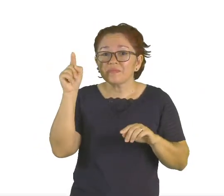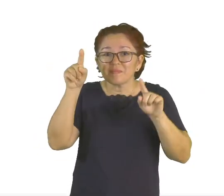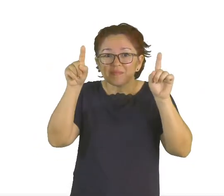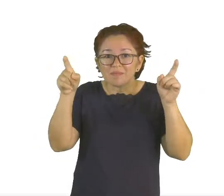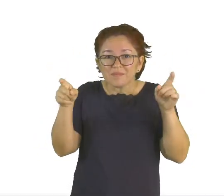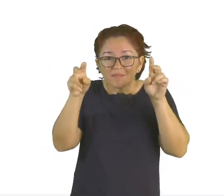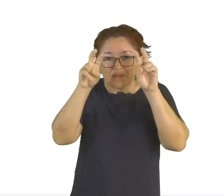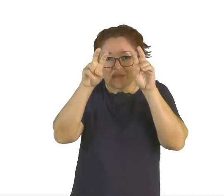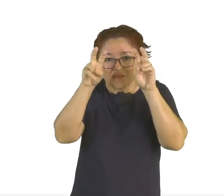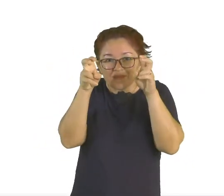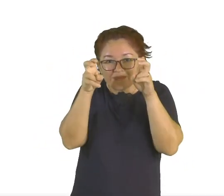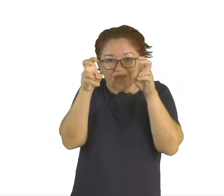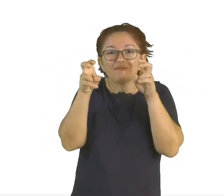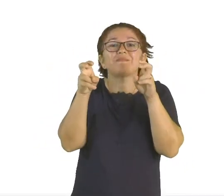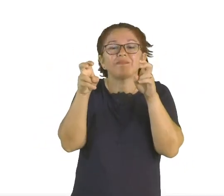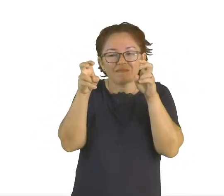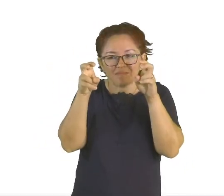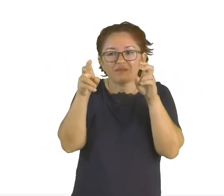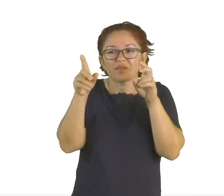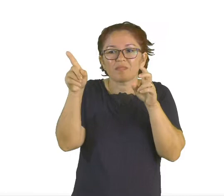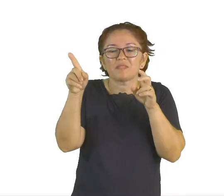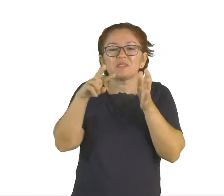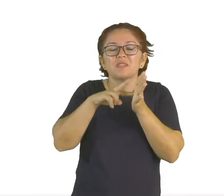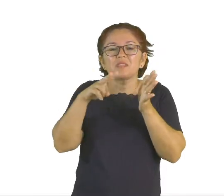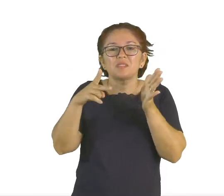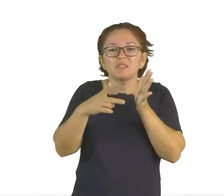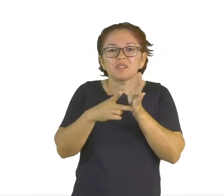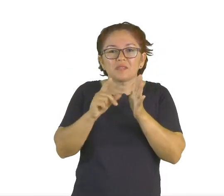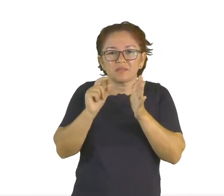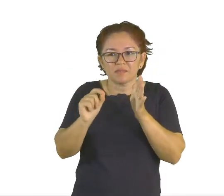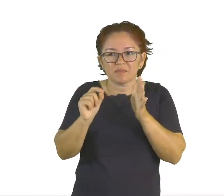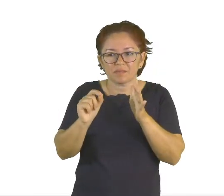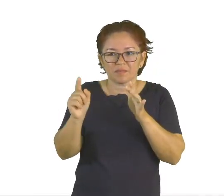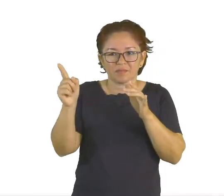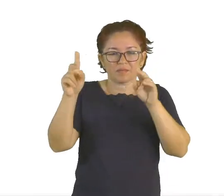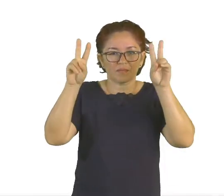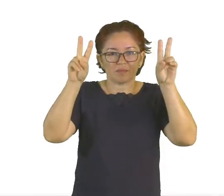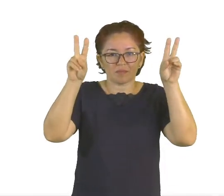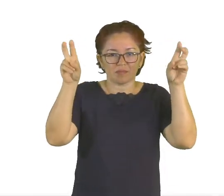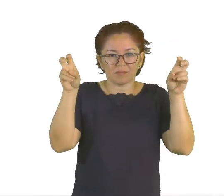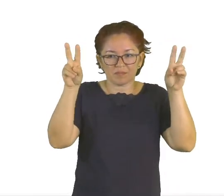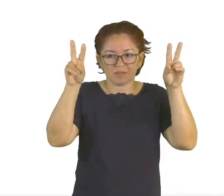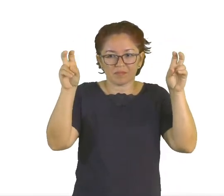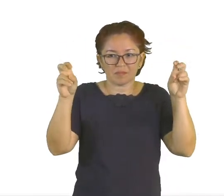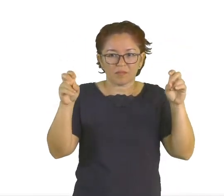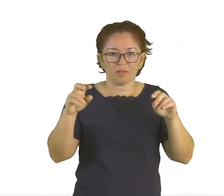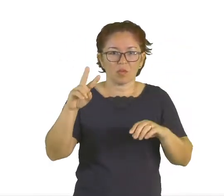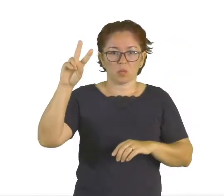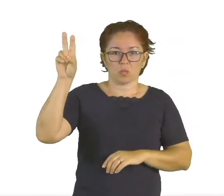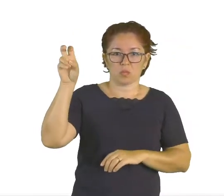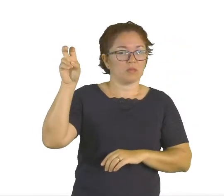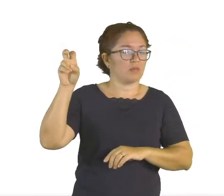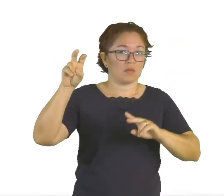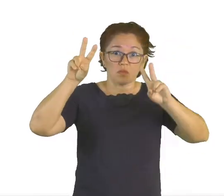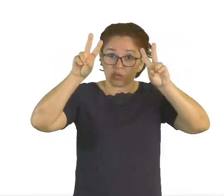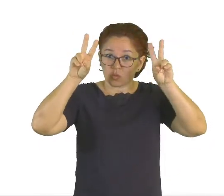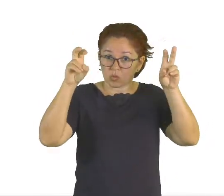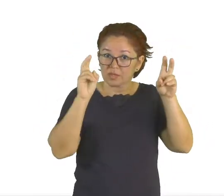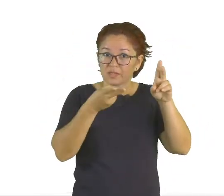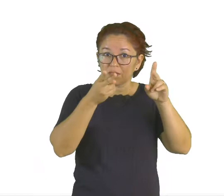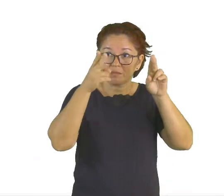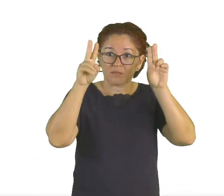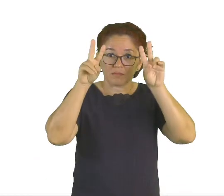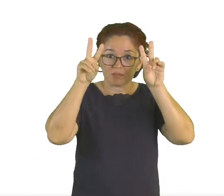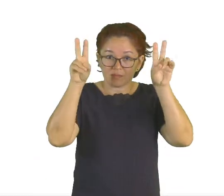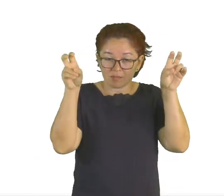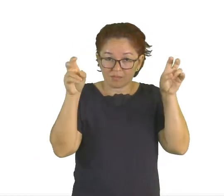imagem, representam um recurso gráfico empregado aos pares na produção de textos,